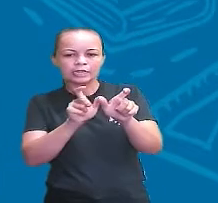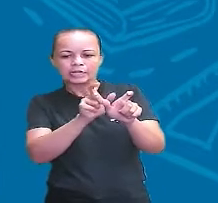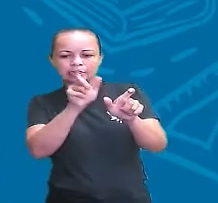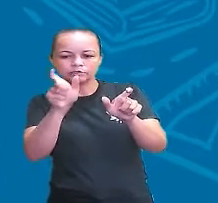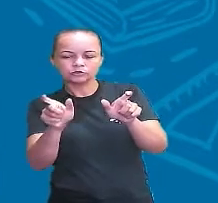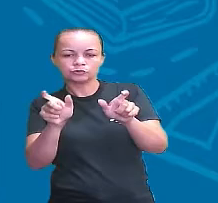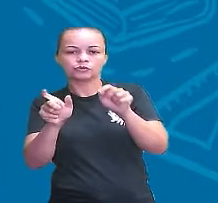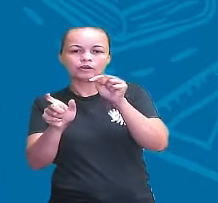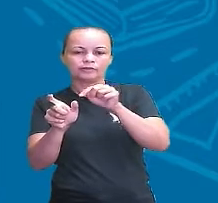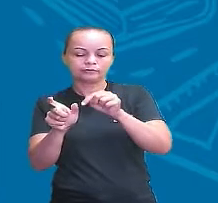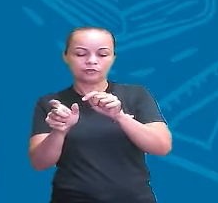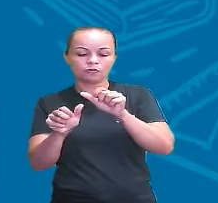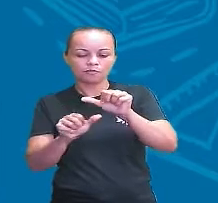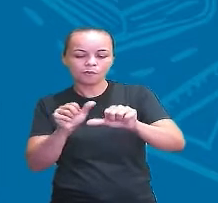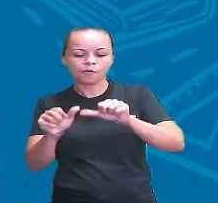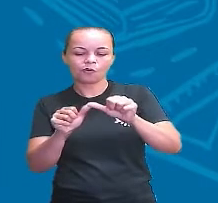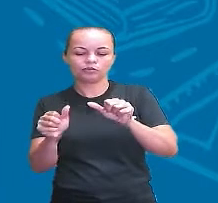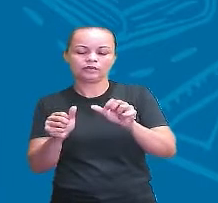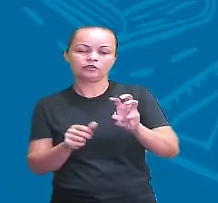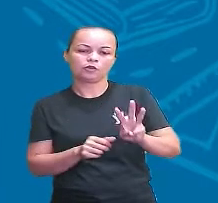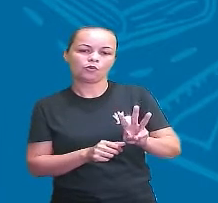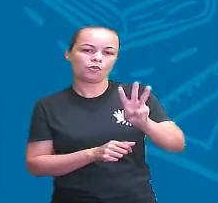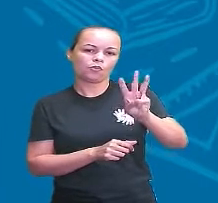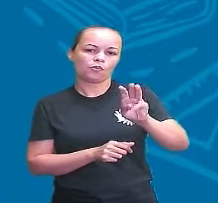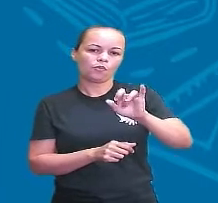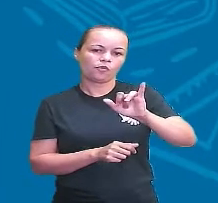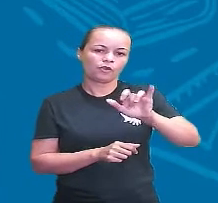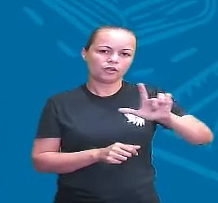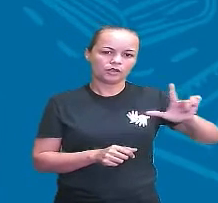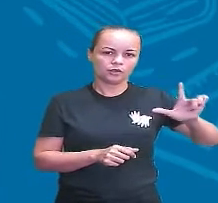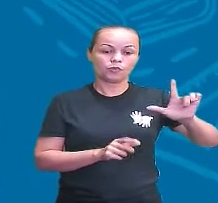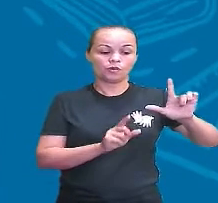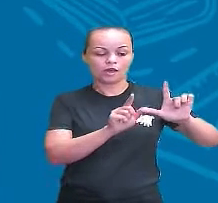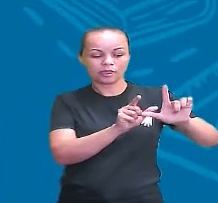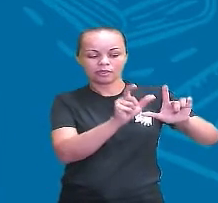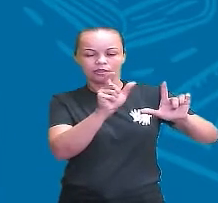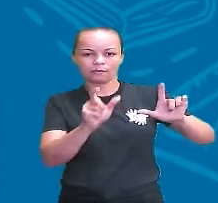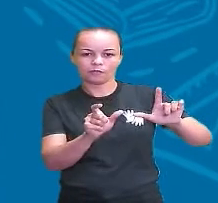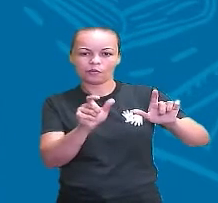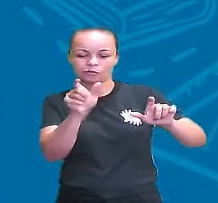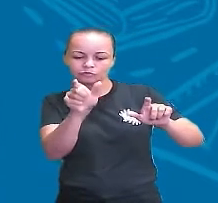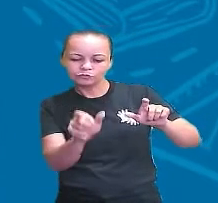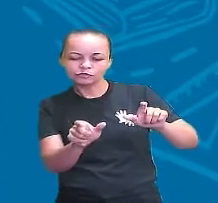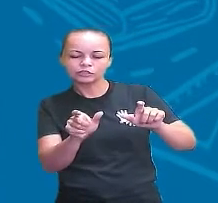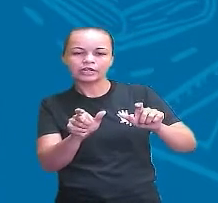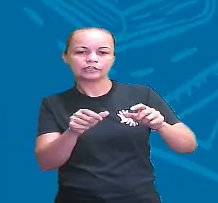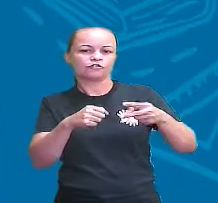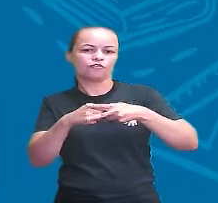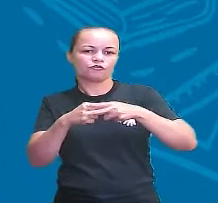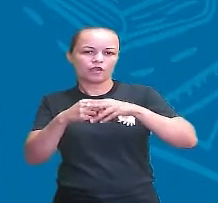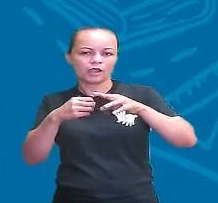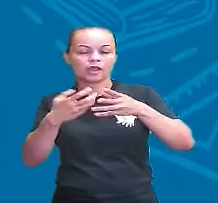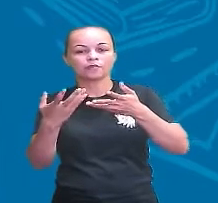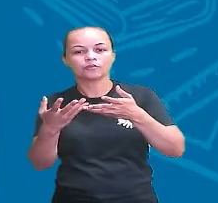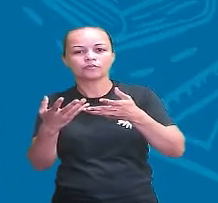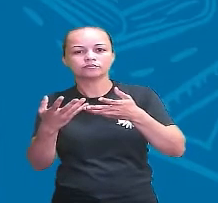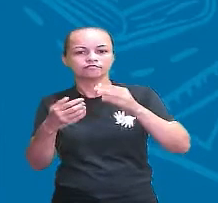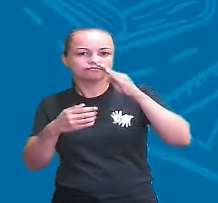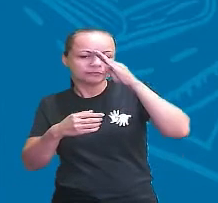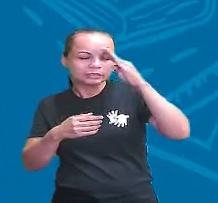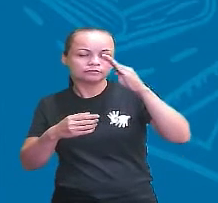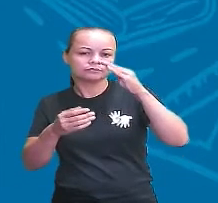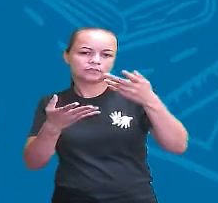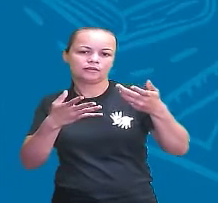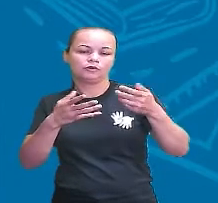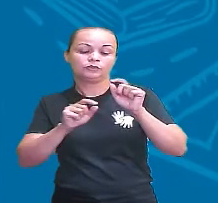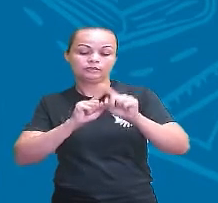frase sempre com o will. Depois nós vamos ter o sujeito, o verbo principal, o complemento e, claro,